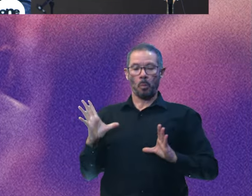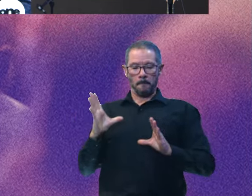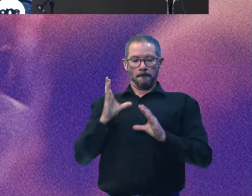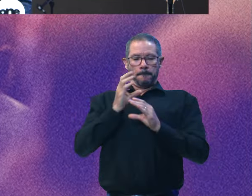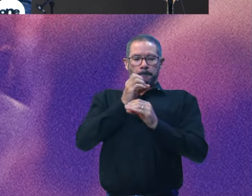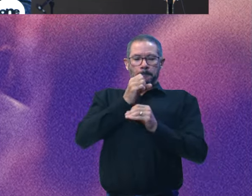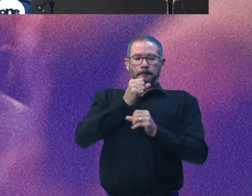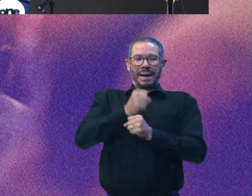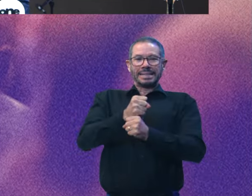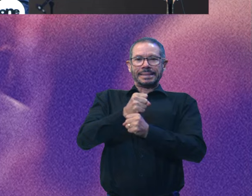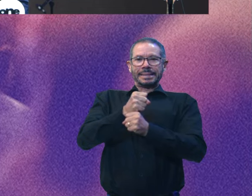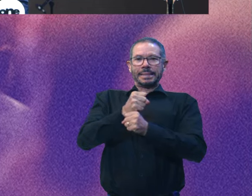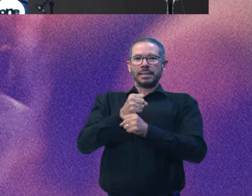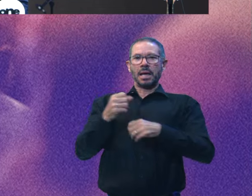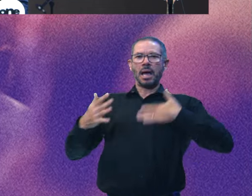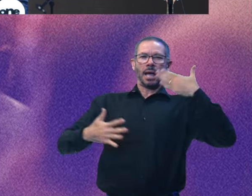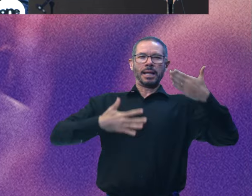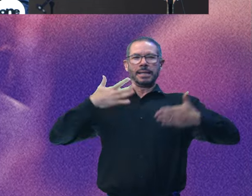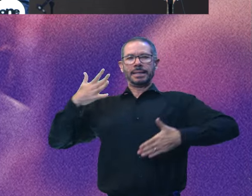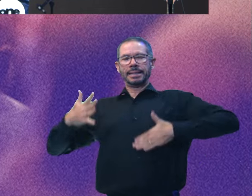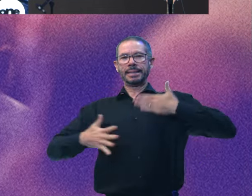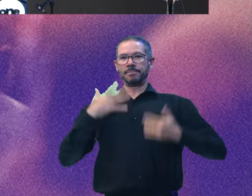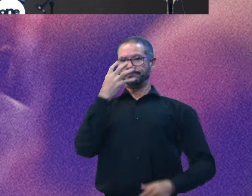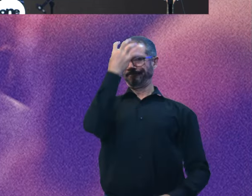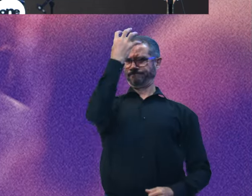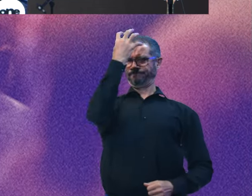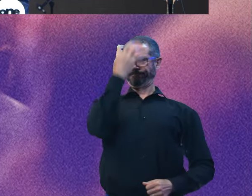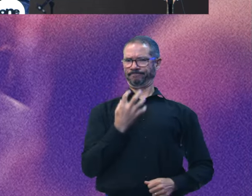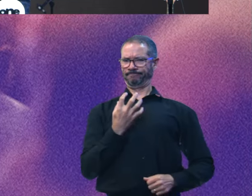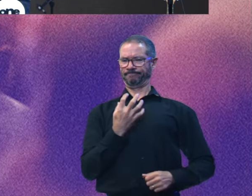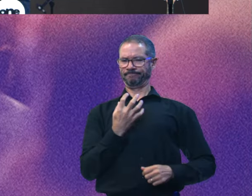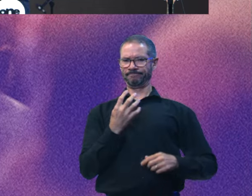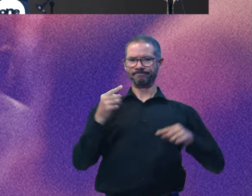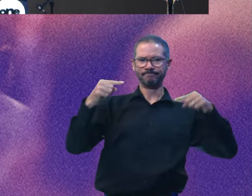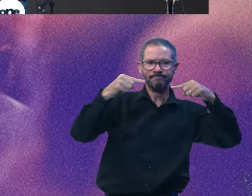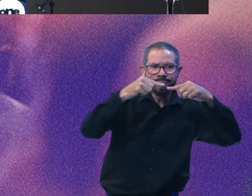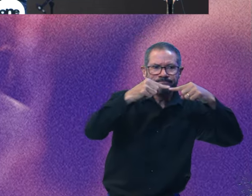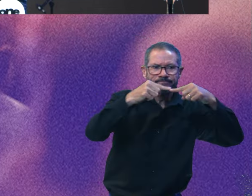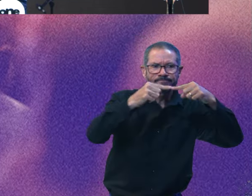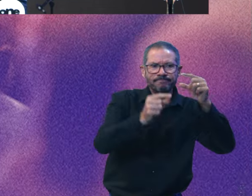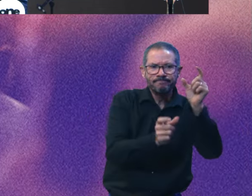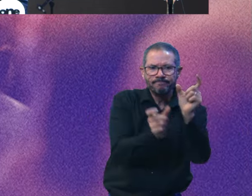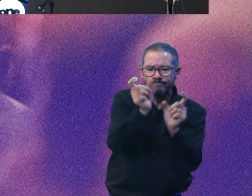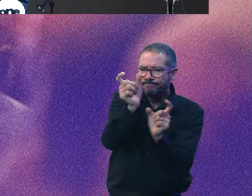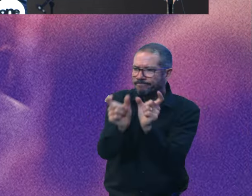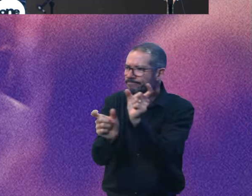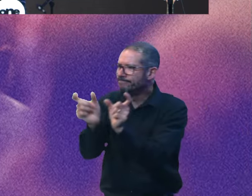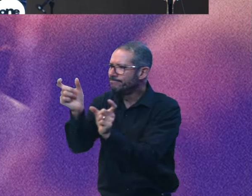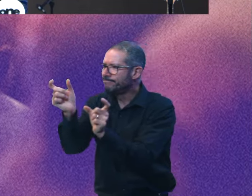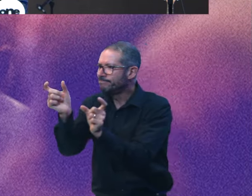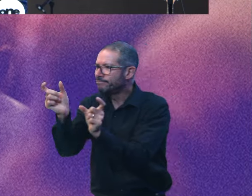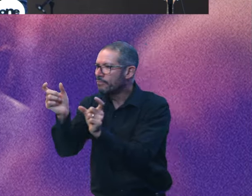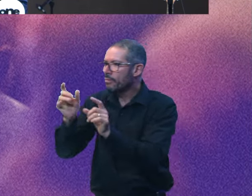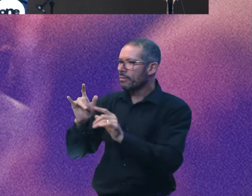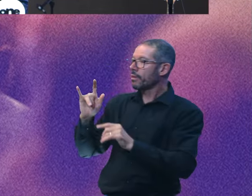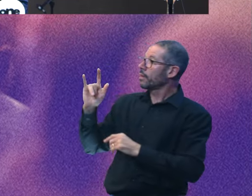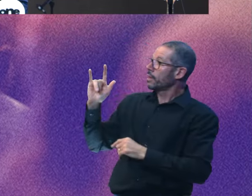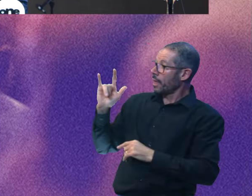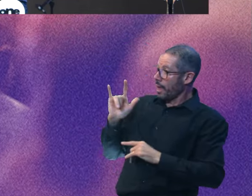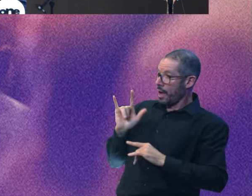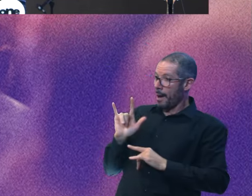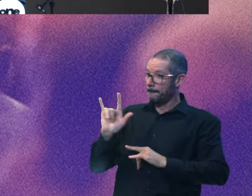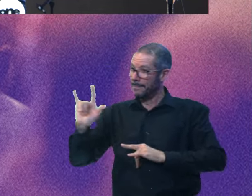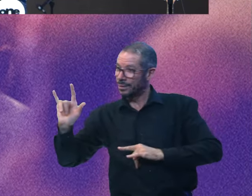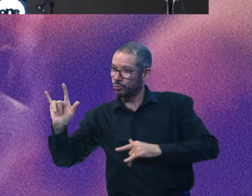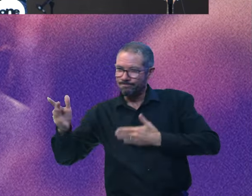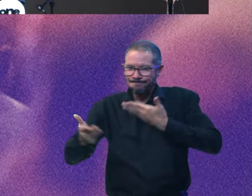minha alegria, concordando sinceramente uns com os outros, amando-se mutuamente